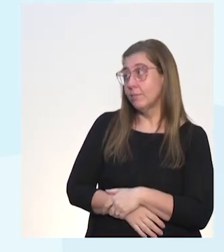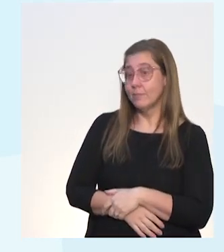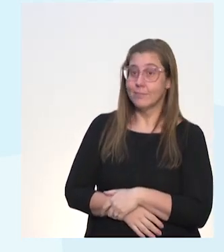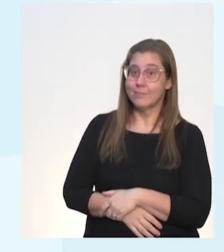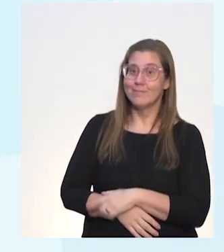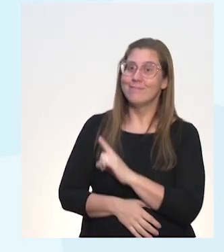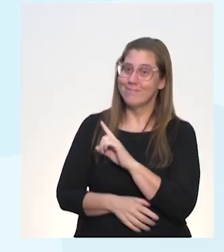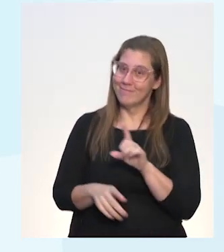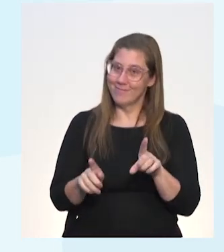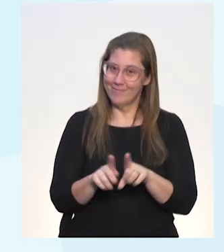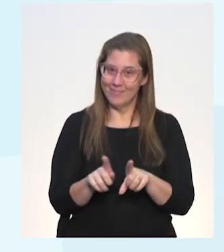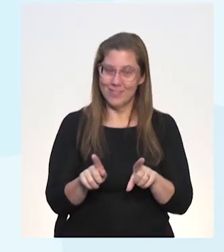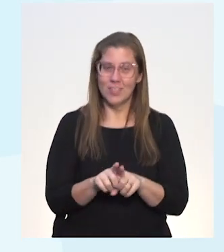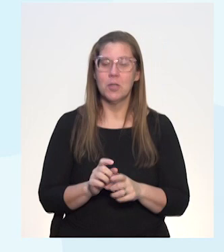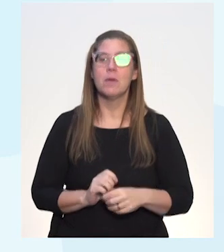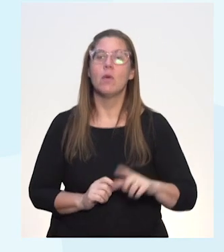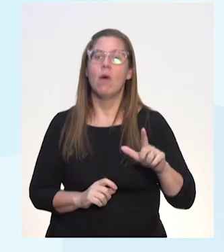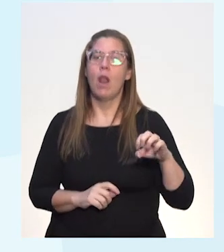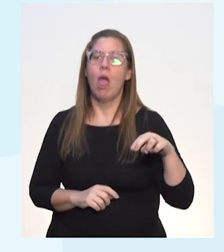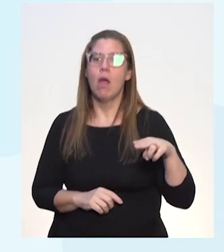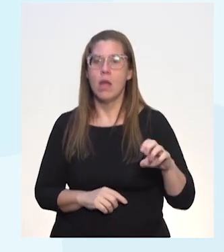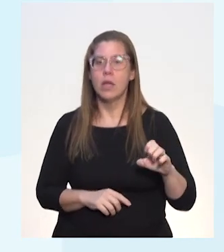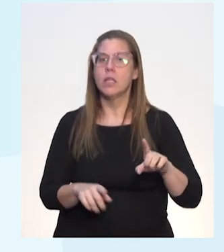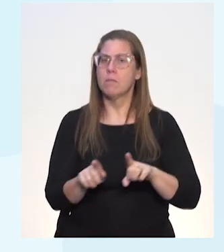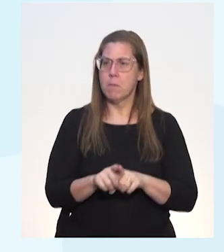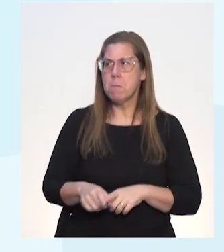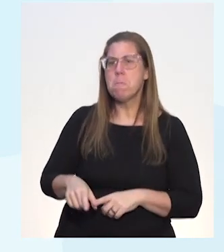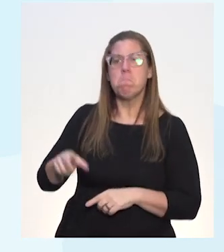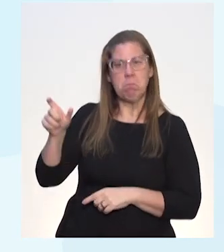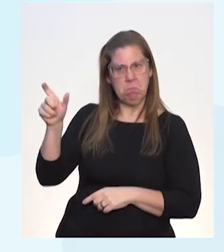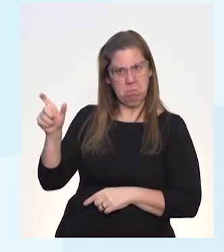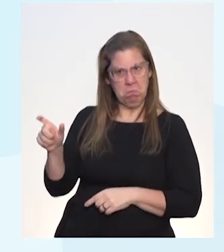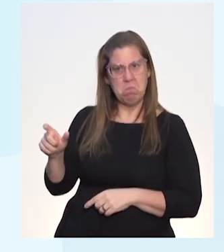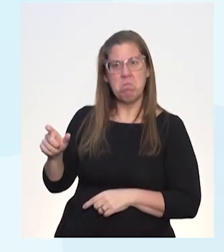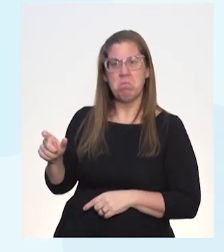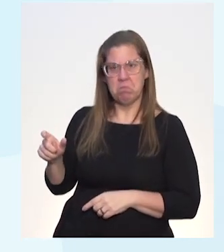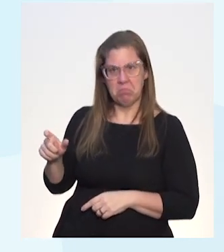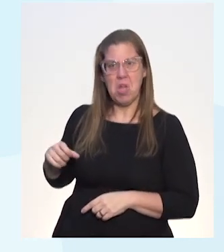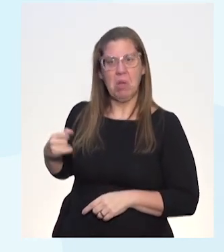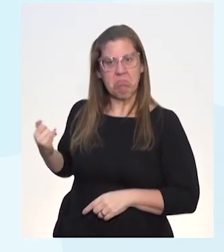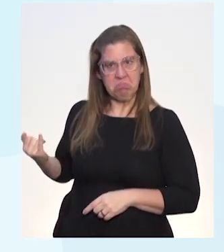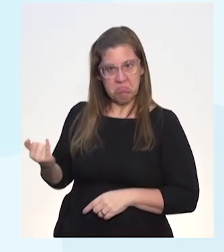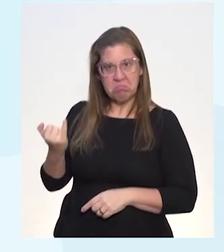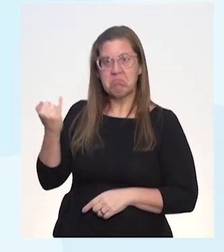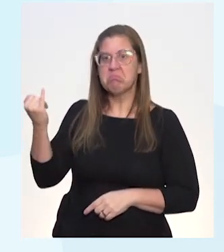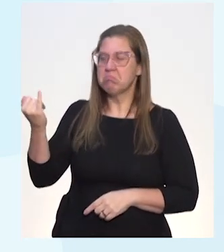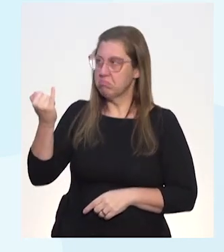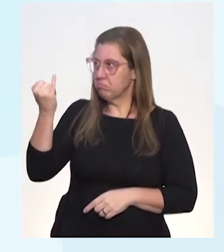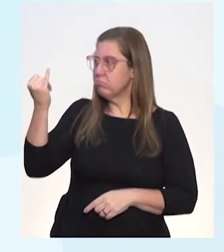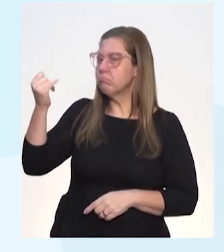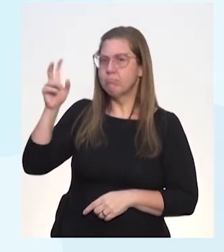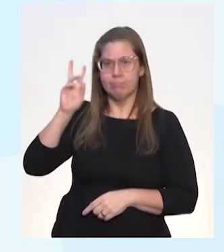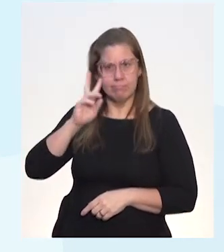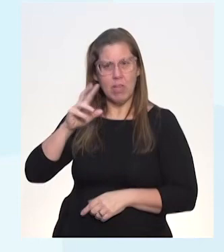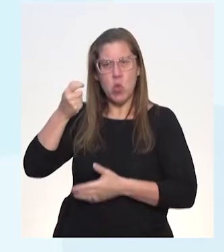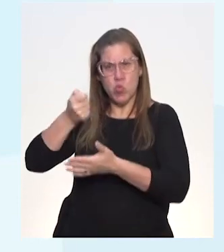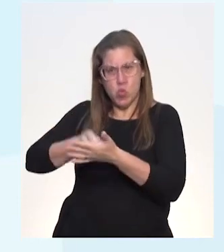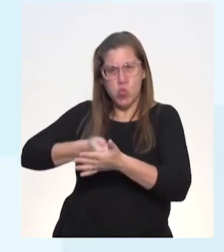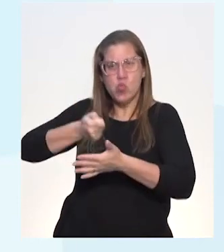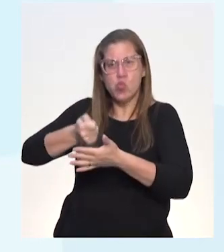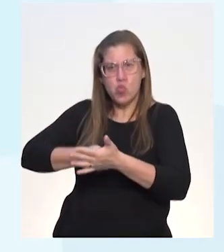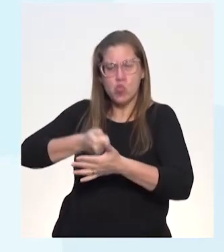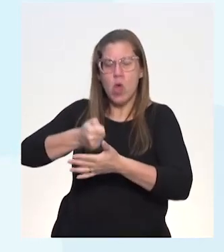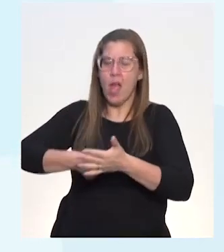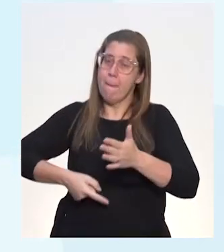Ele também, assim como Lenin, é um personagem imprescindível da história. Lutou a